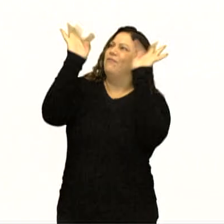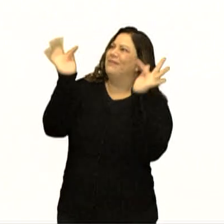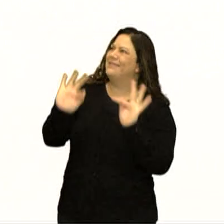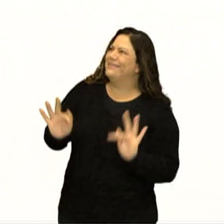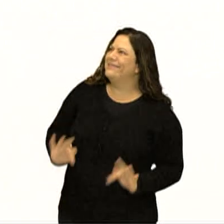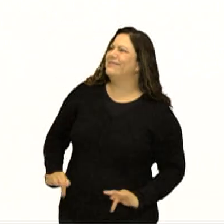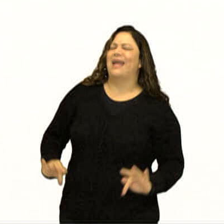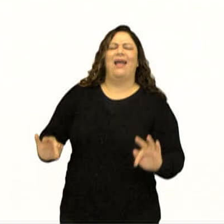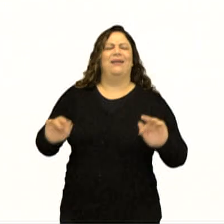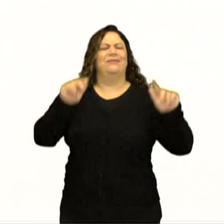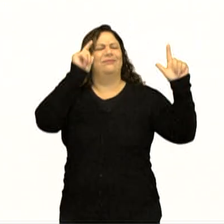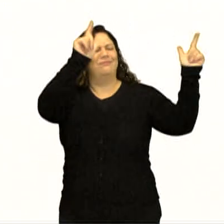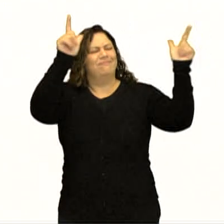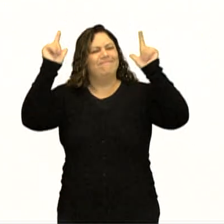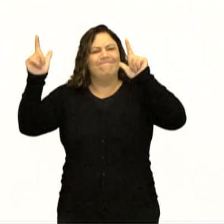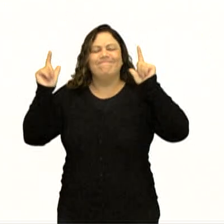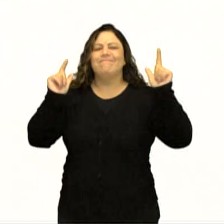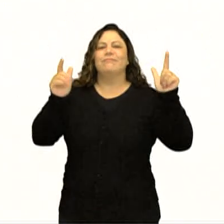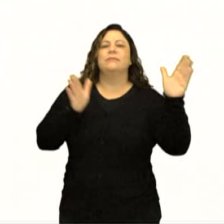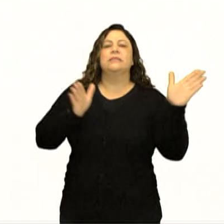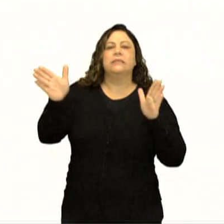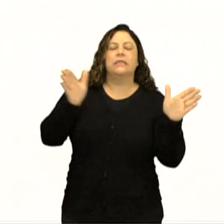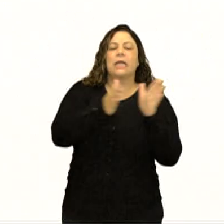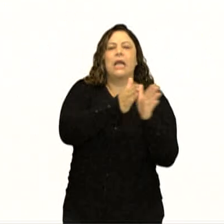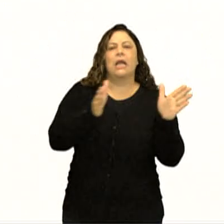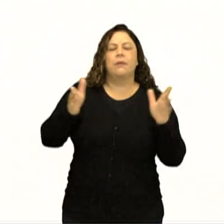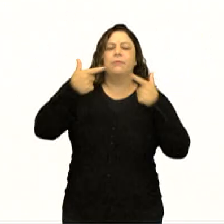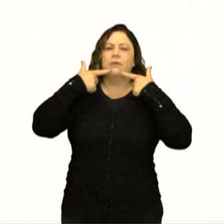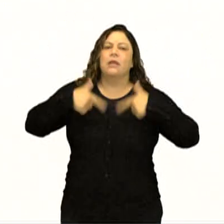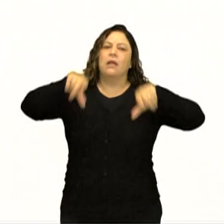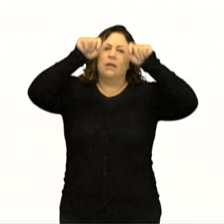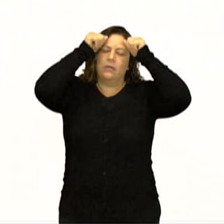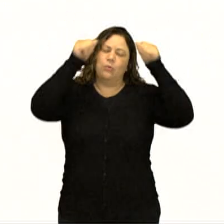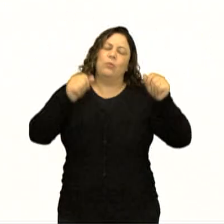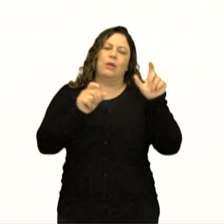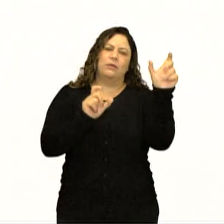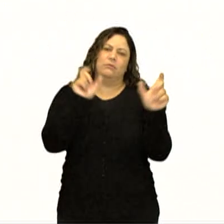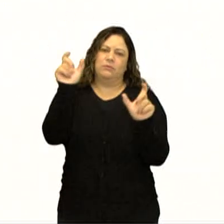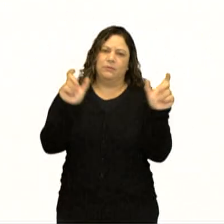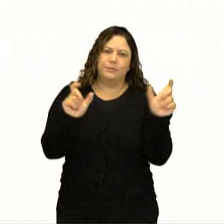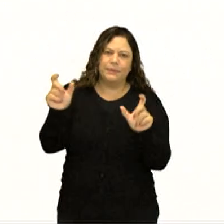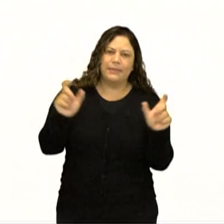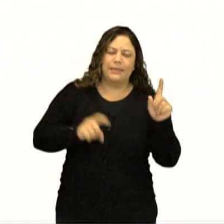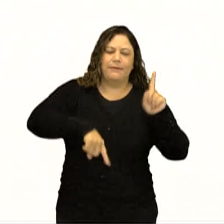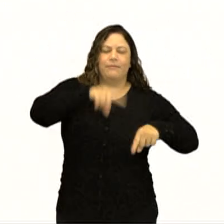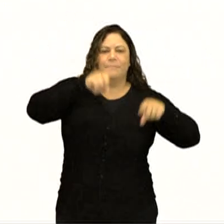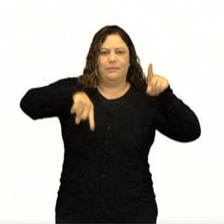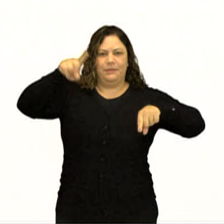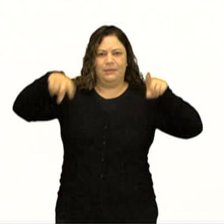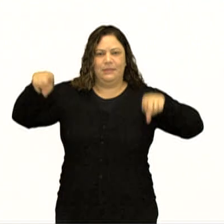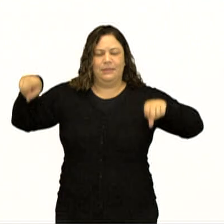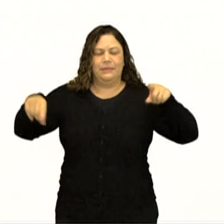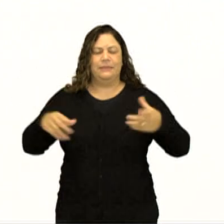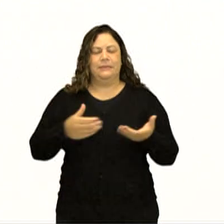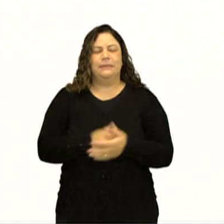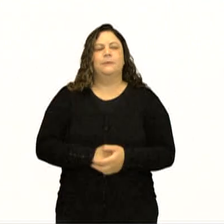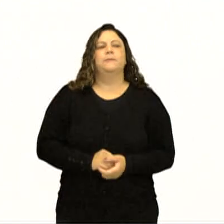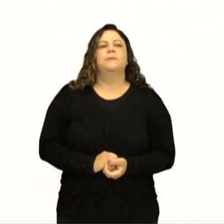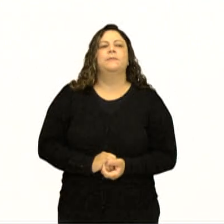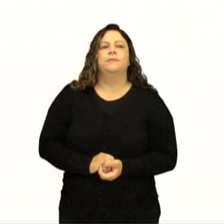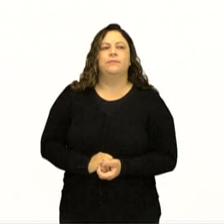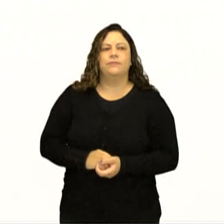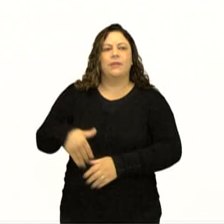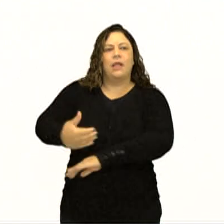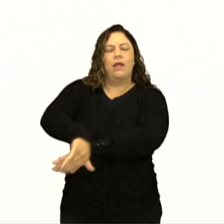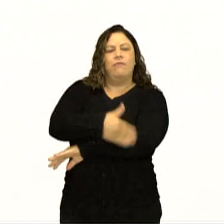a época também aqui sendo retratada na linguagem, nas palavras, uma variação linguística de época. Avenida